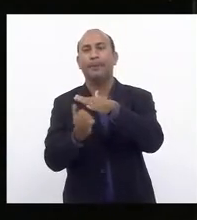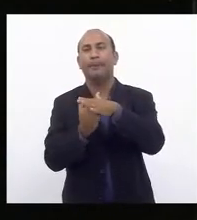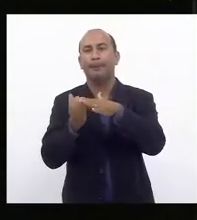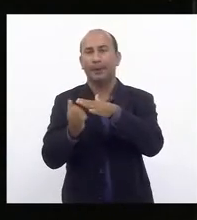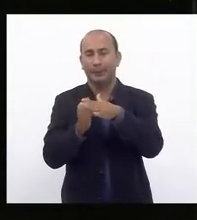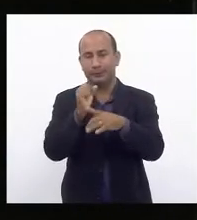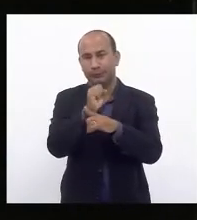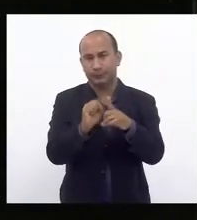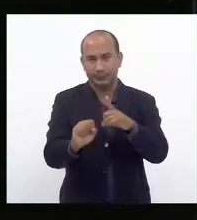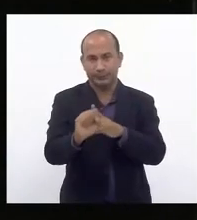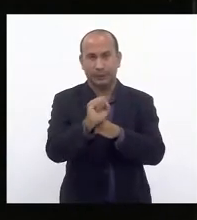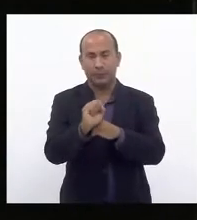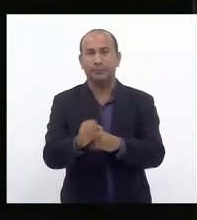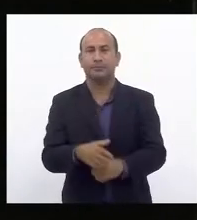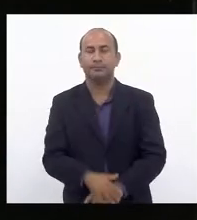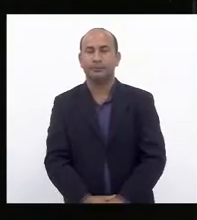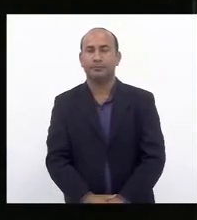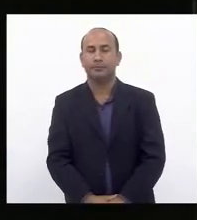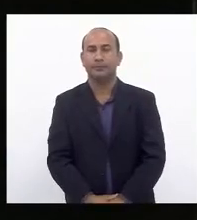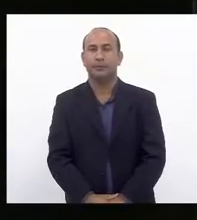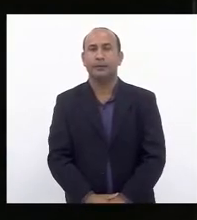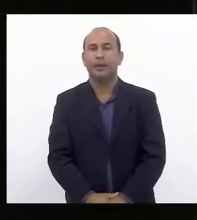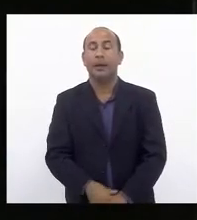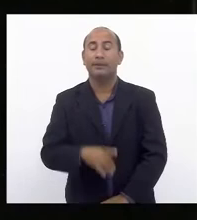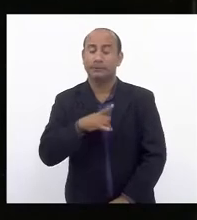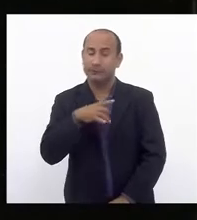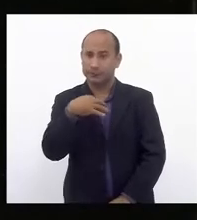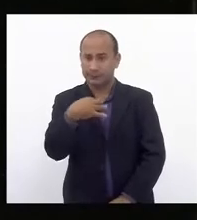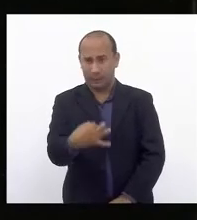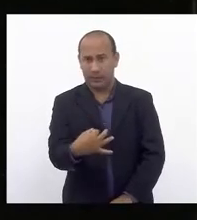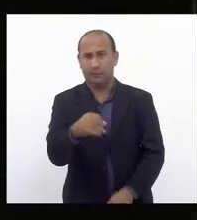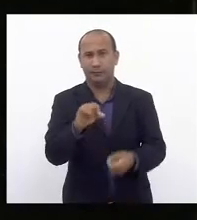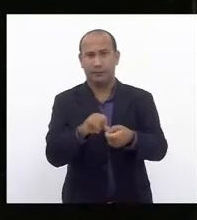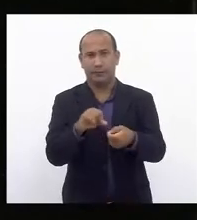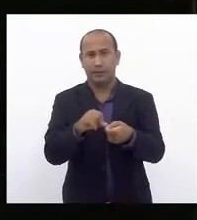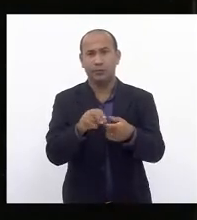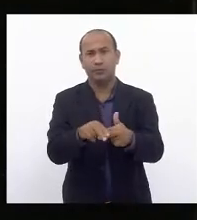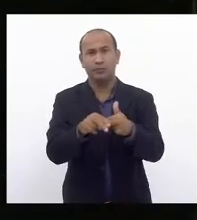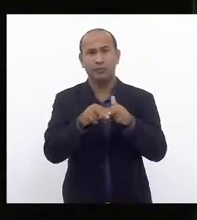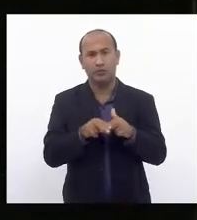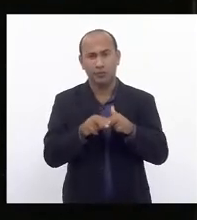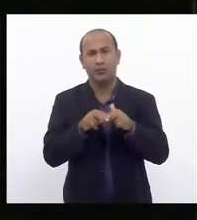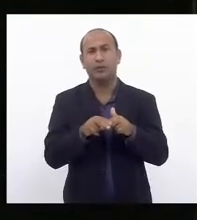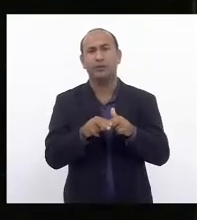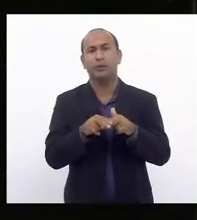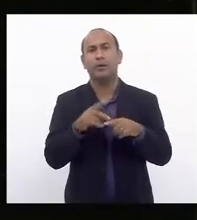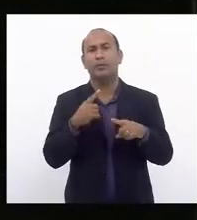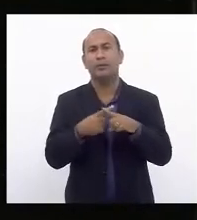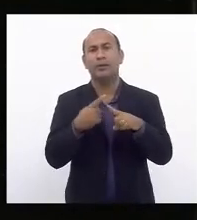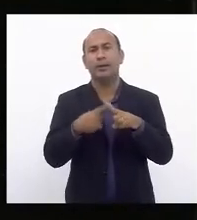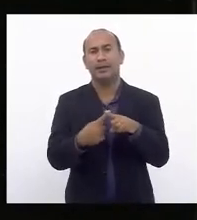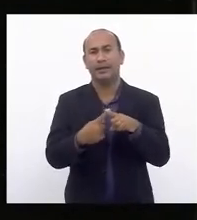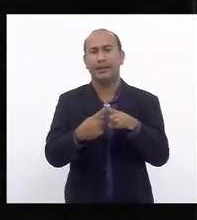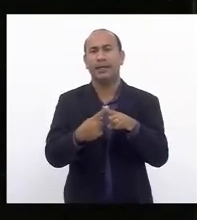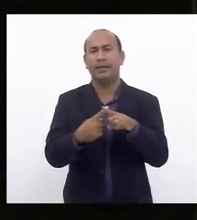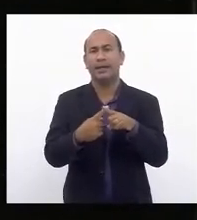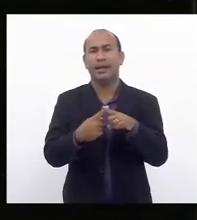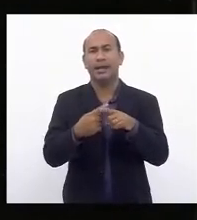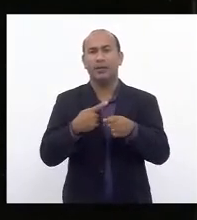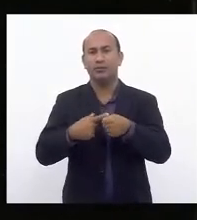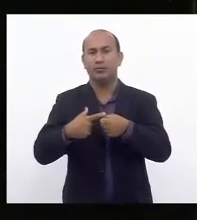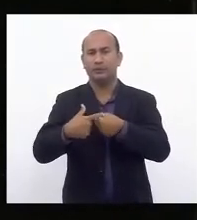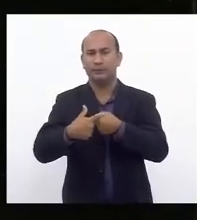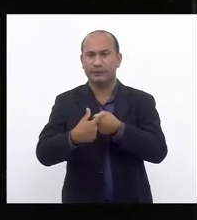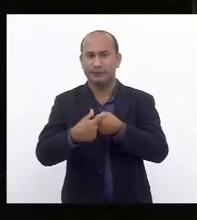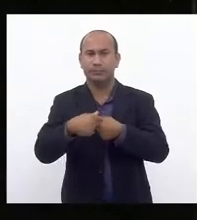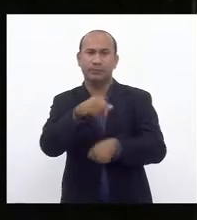das organizações sociais. E muito corretamente, porque estão desde do município do